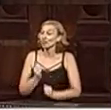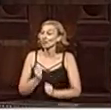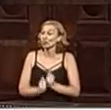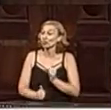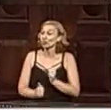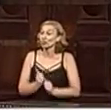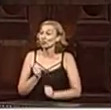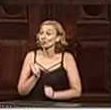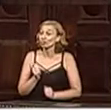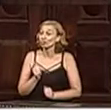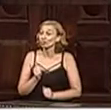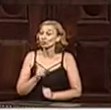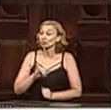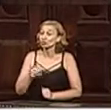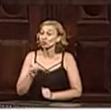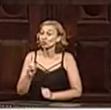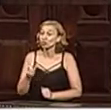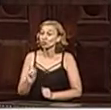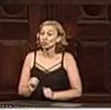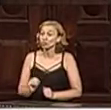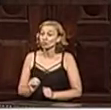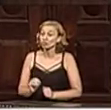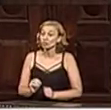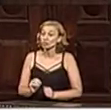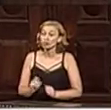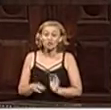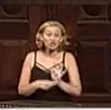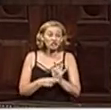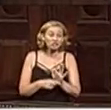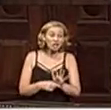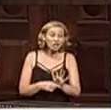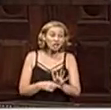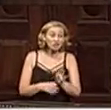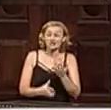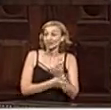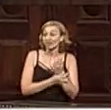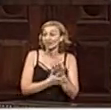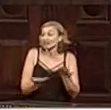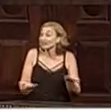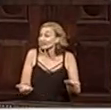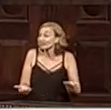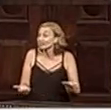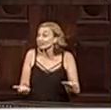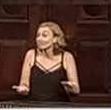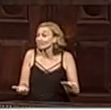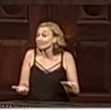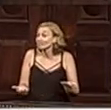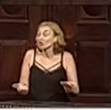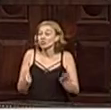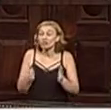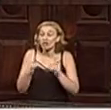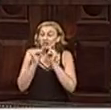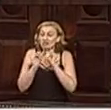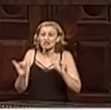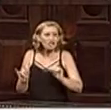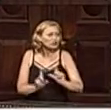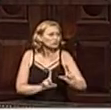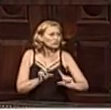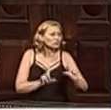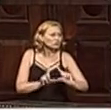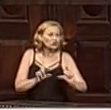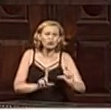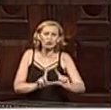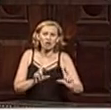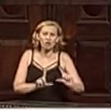política, financiar em parte a segurança, como já foi noticiado hoje em algum jornal aí